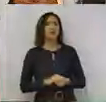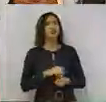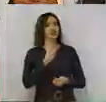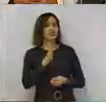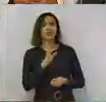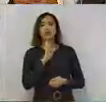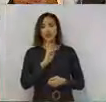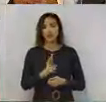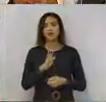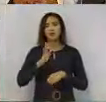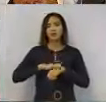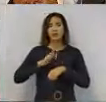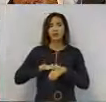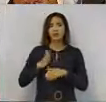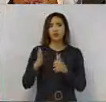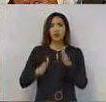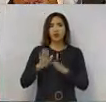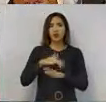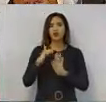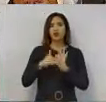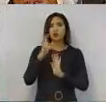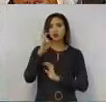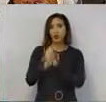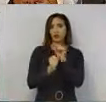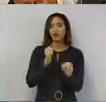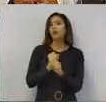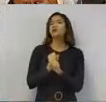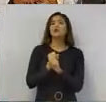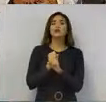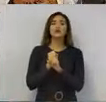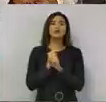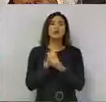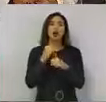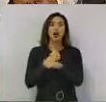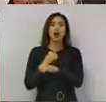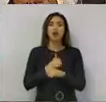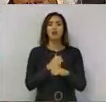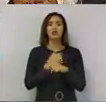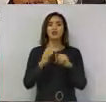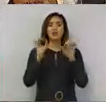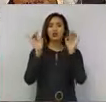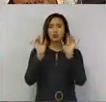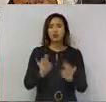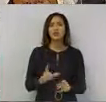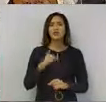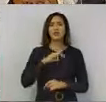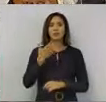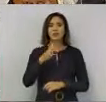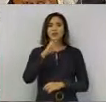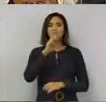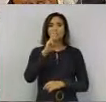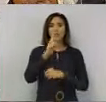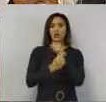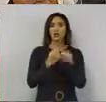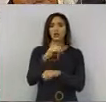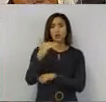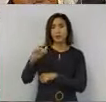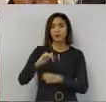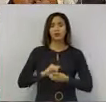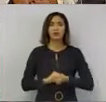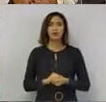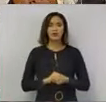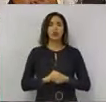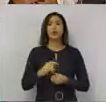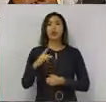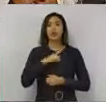prazo total da obra, o Prodesan tem 5 anos, as obras em especiais vão ter 3 anos e meio. Então, porque